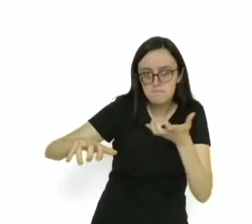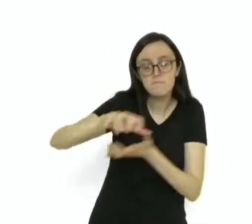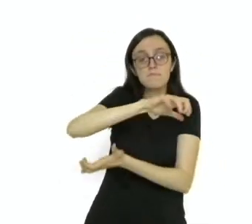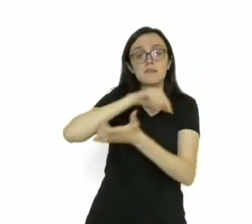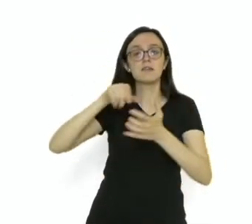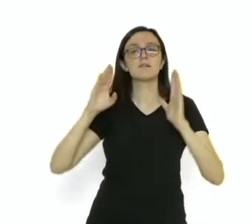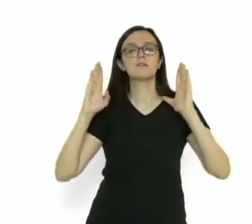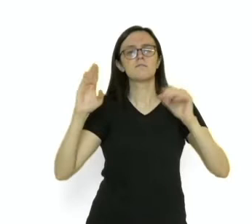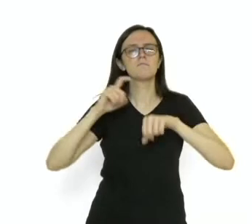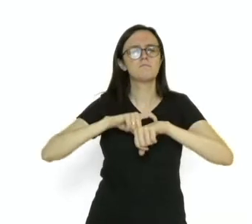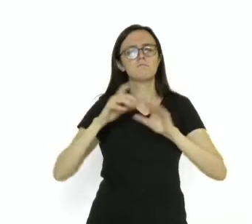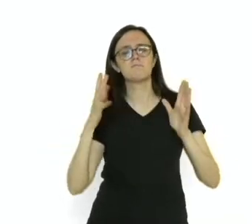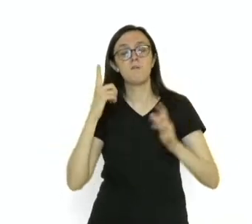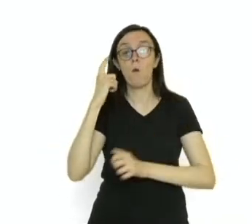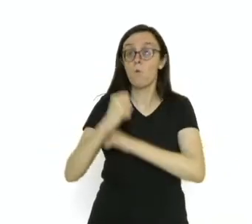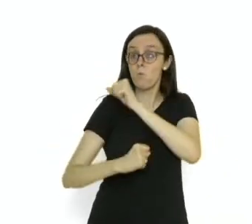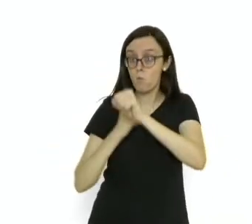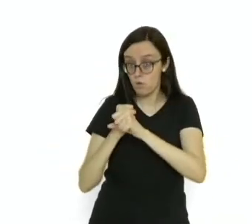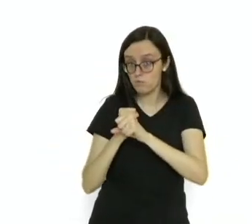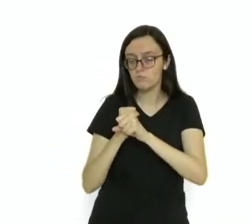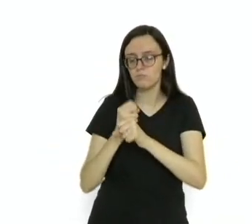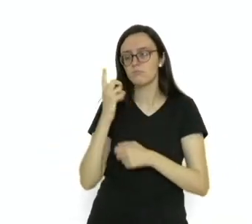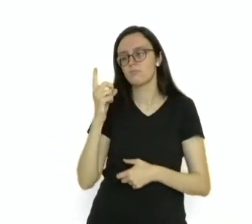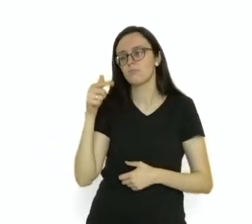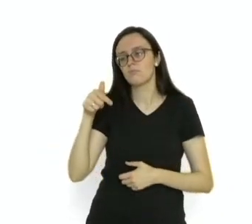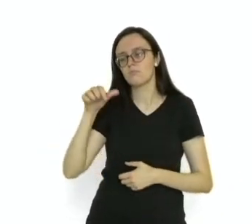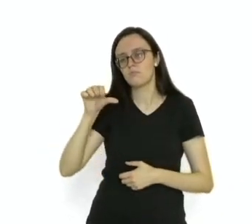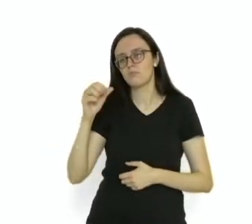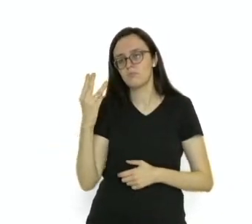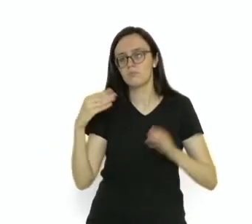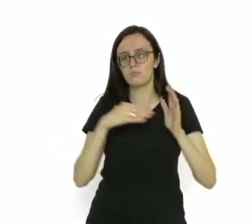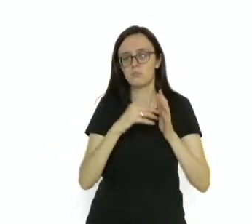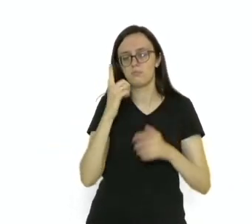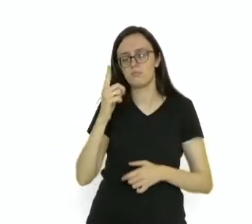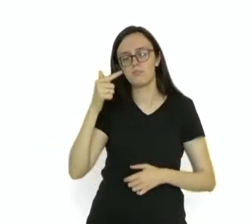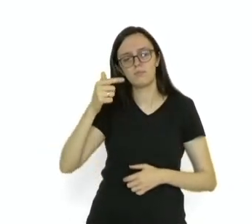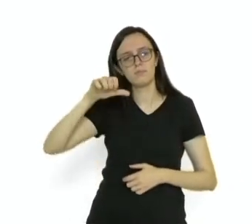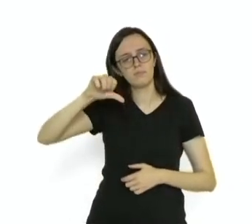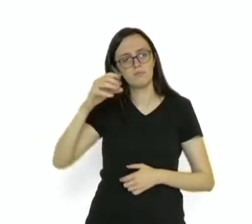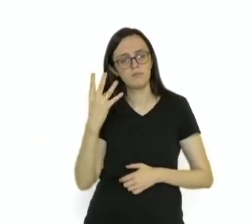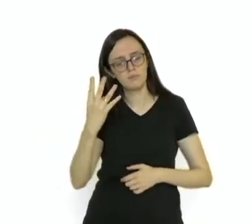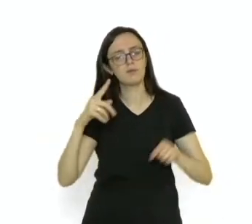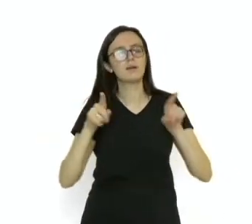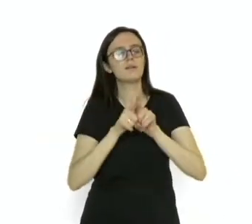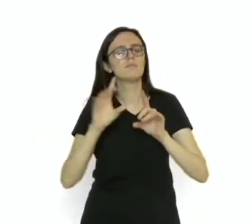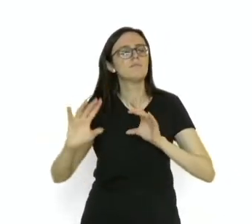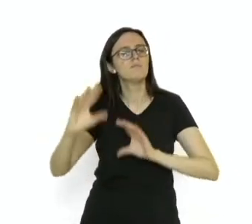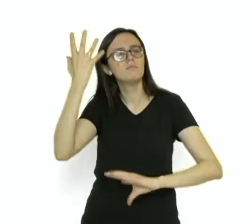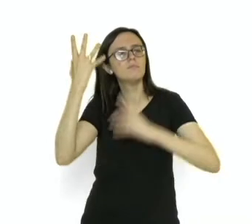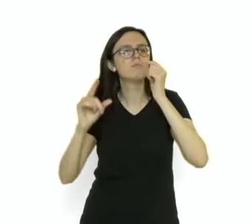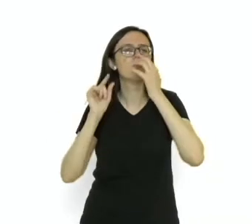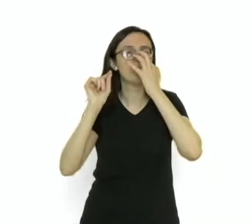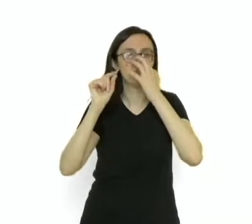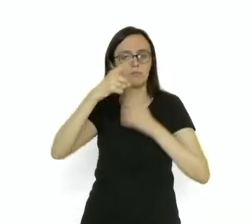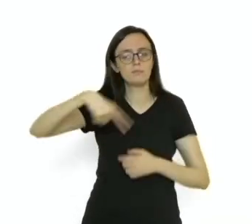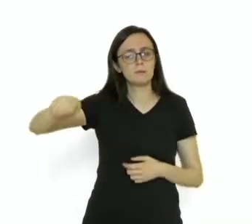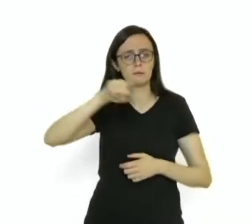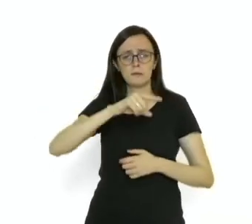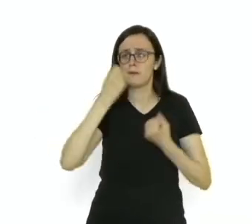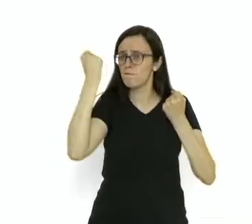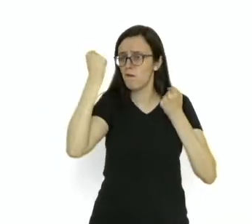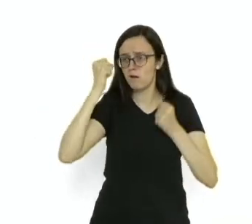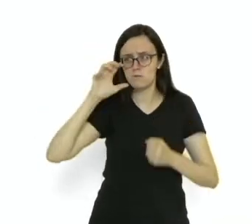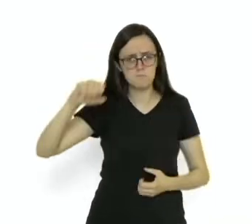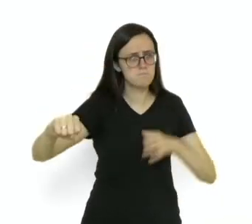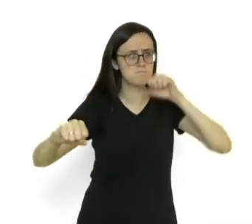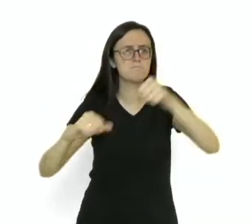período durou cerca de um ano, de 1793 a 1794, e ocorreram, né, severas